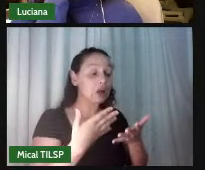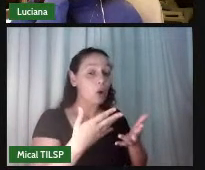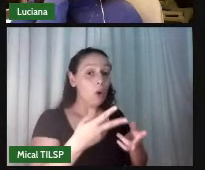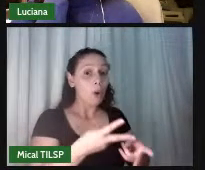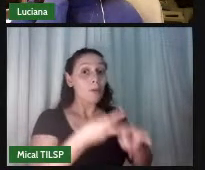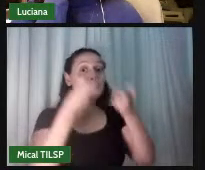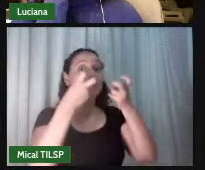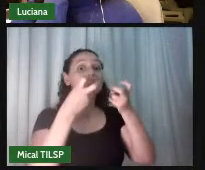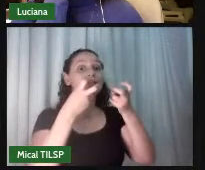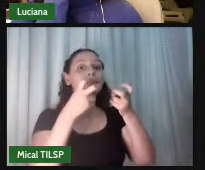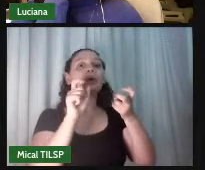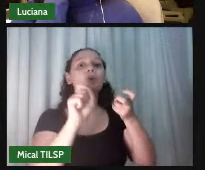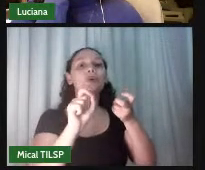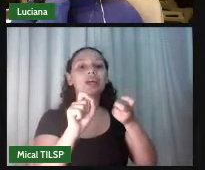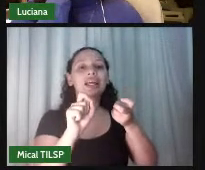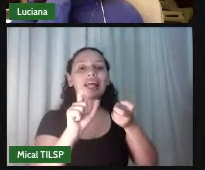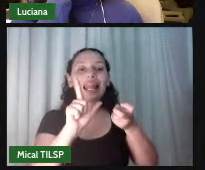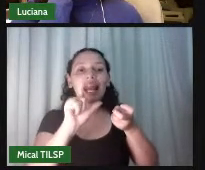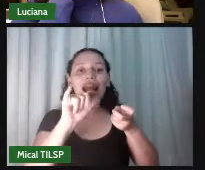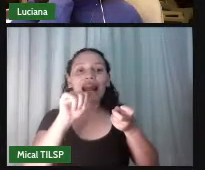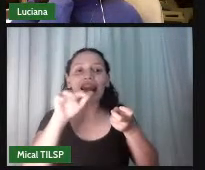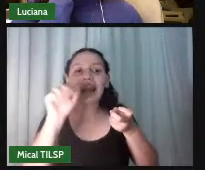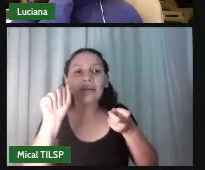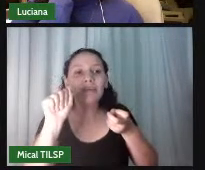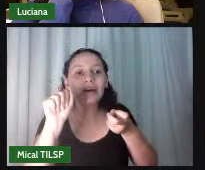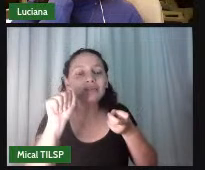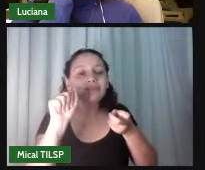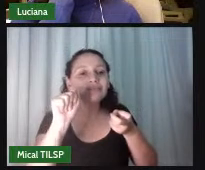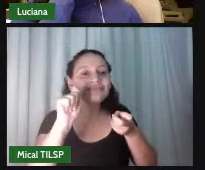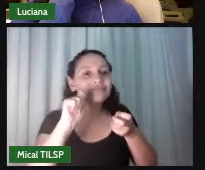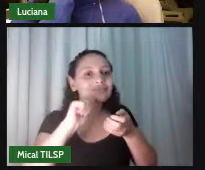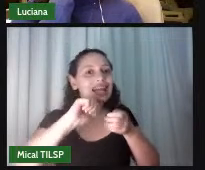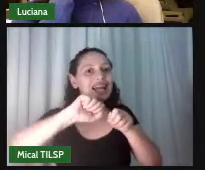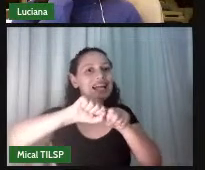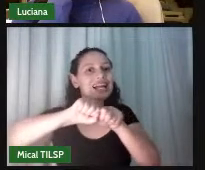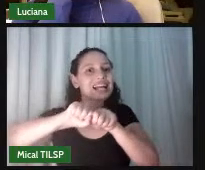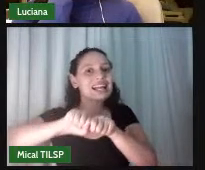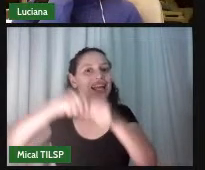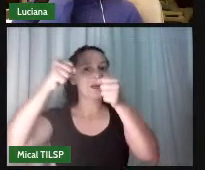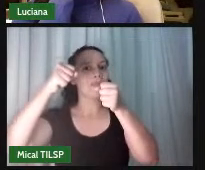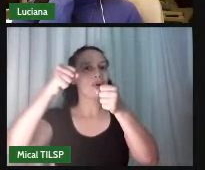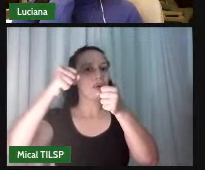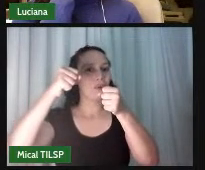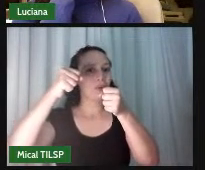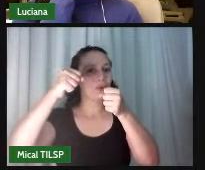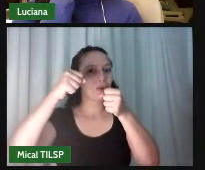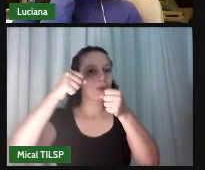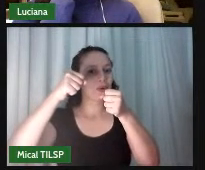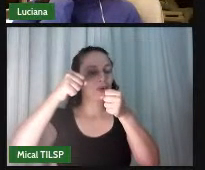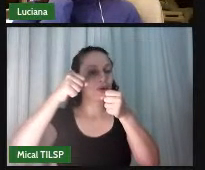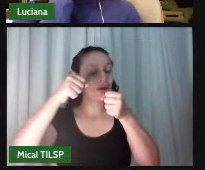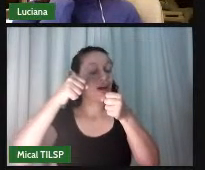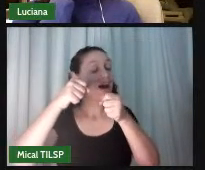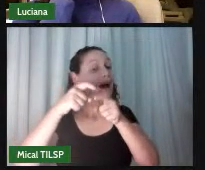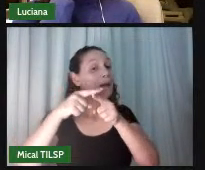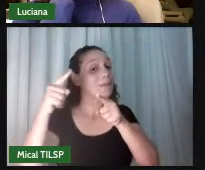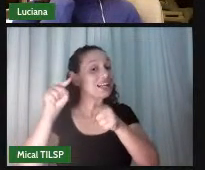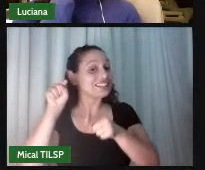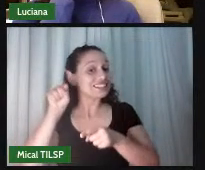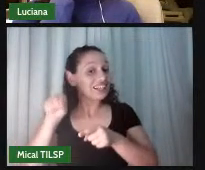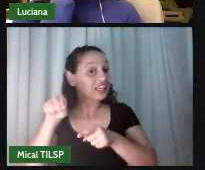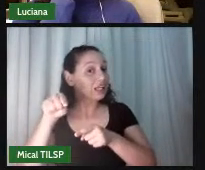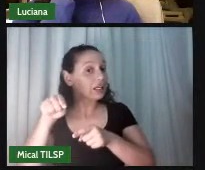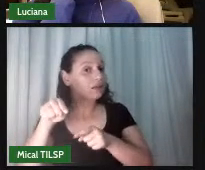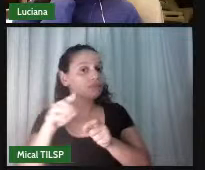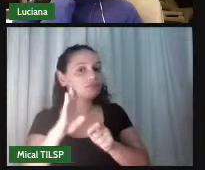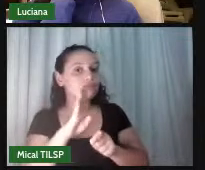lima fraturada que o CD1 deixou no canal mesovestibular, que não foi relatada para o paciente, já entrou